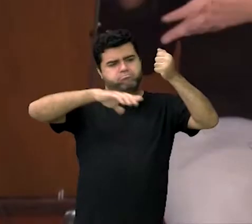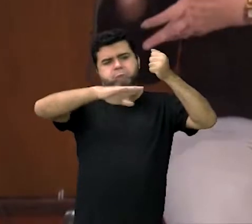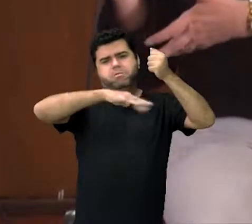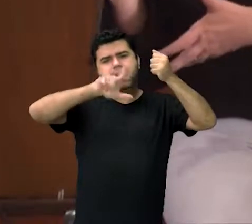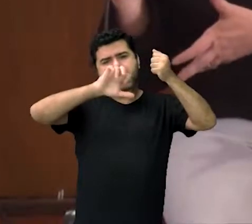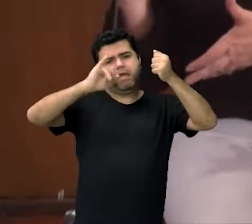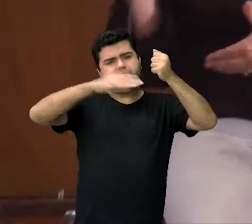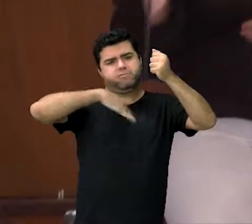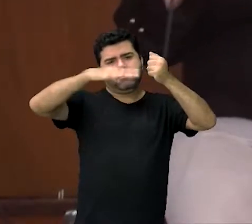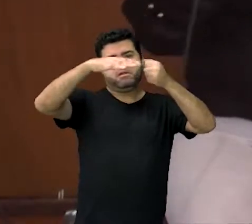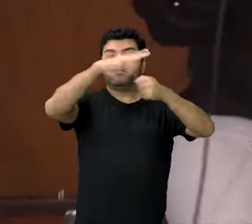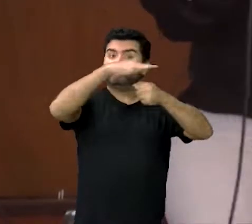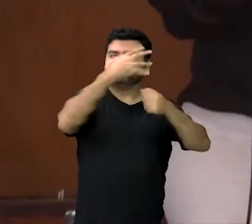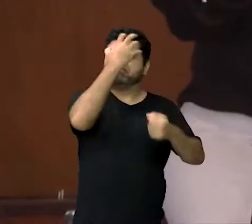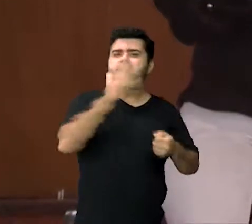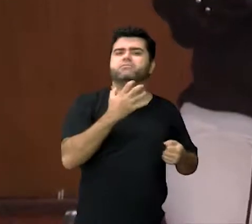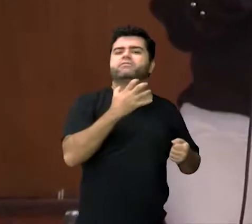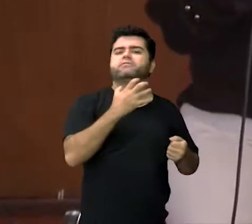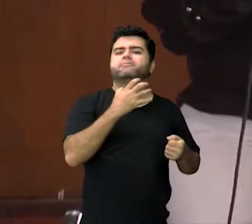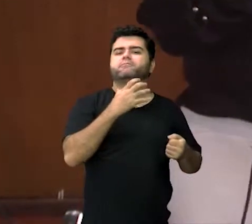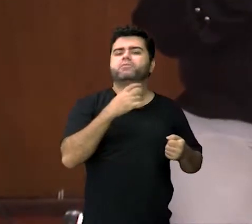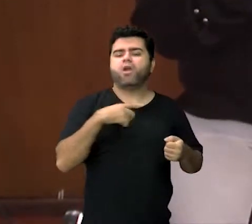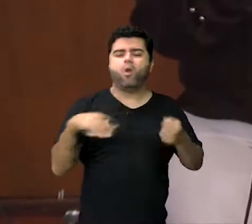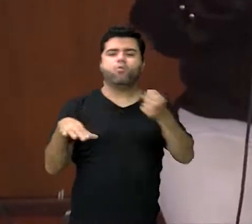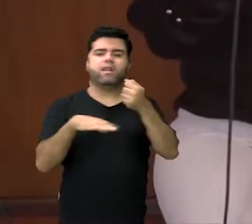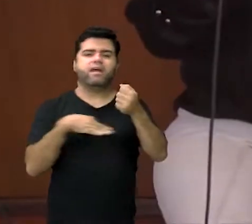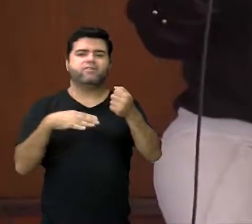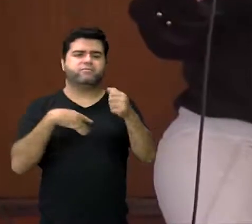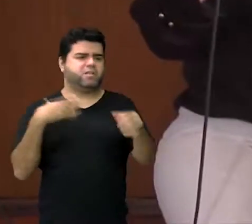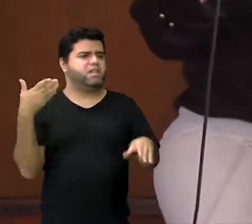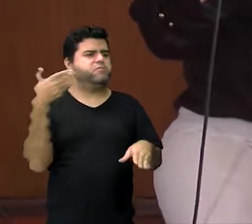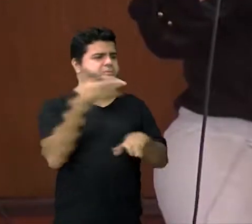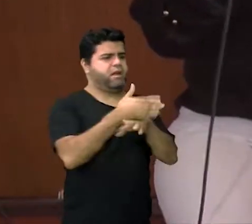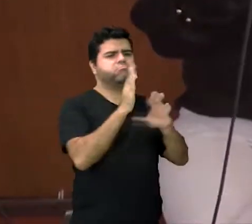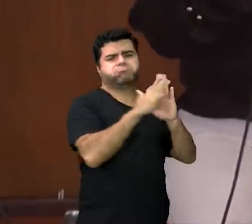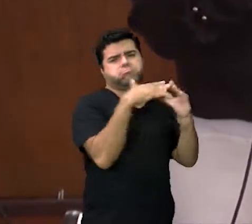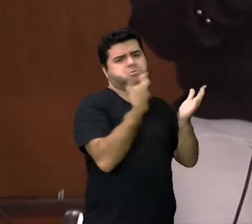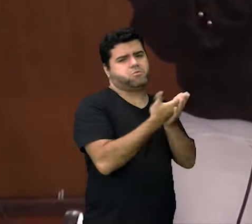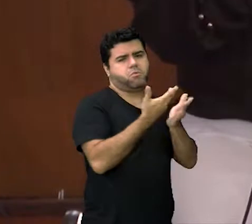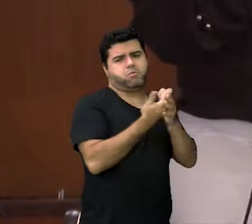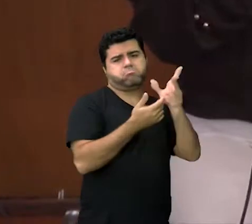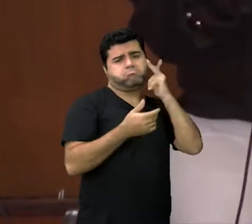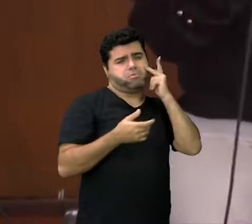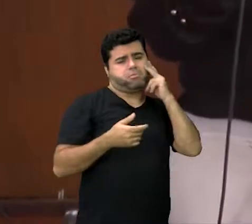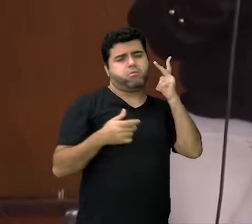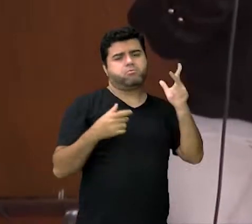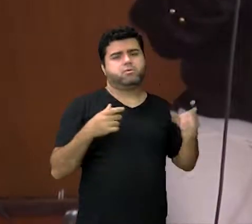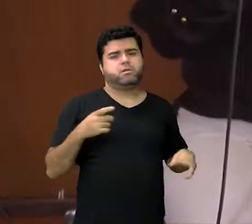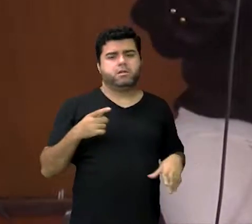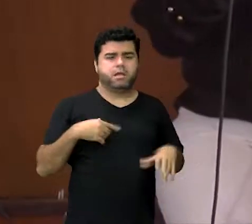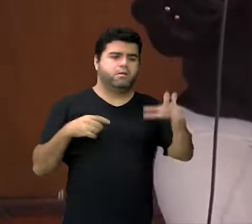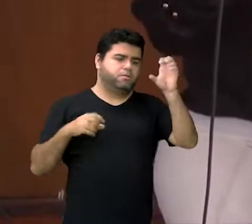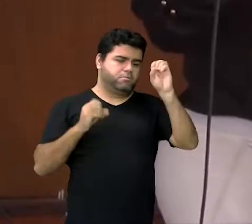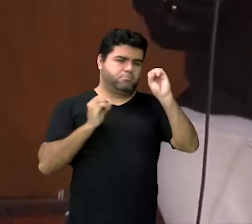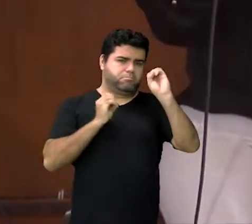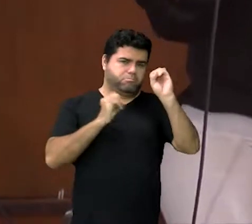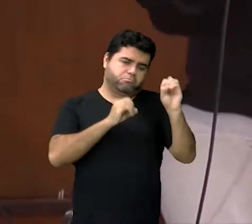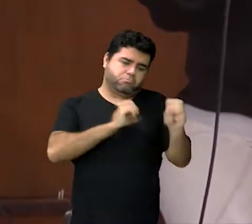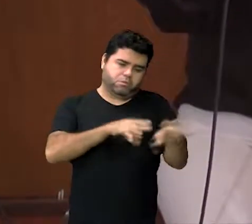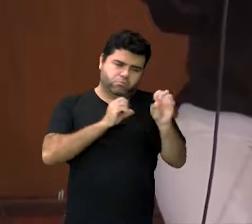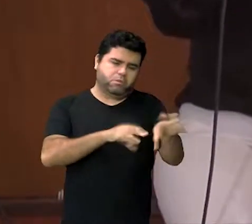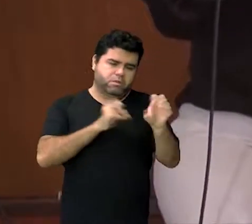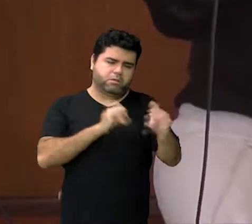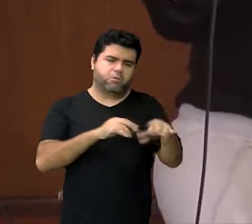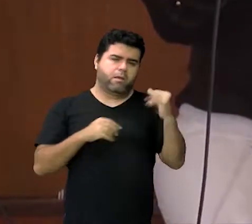ao severo. O autista leve, ele até frequenta a escola regular. E daí a gente entra também um pouquinho na educação, não é? Porque a